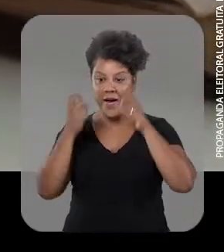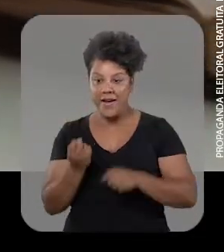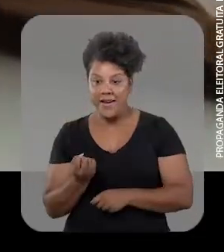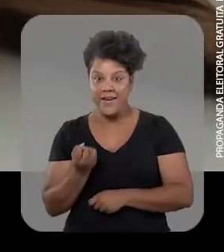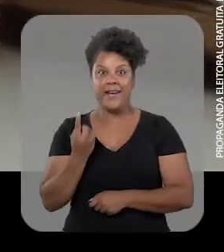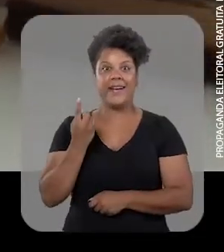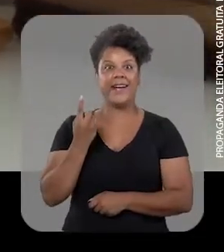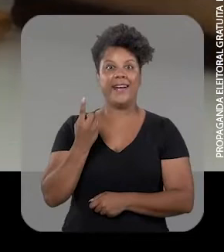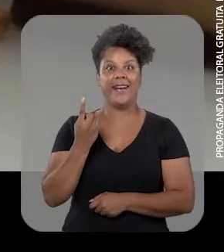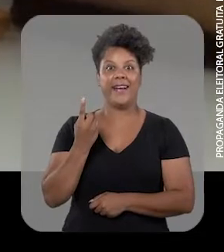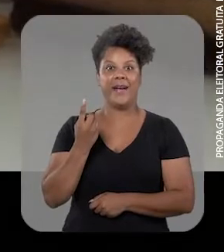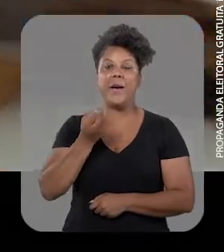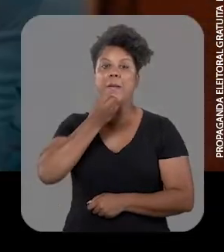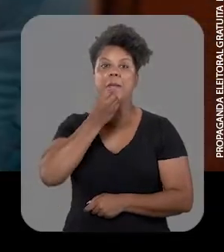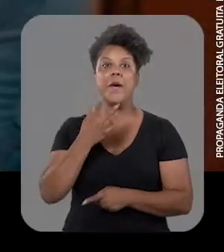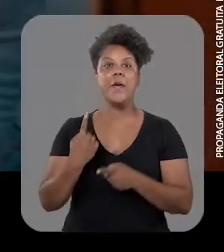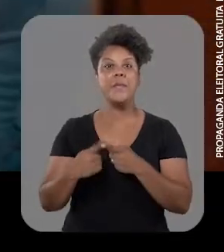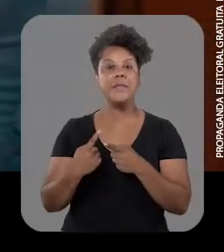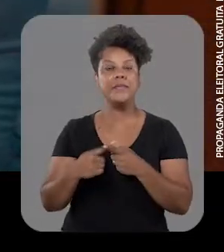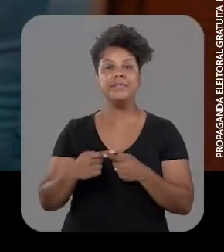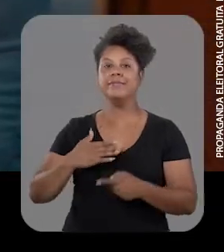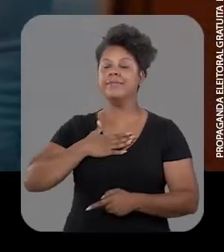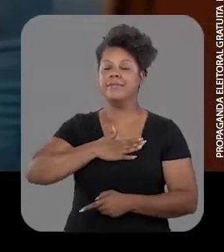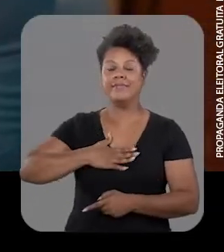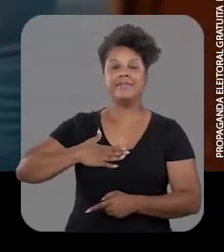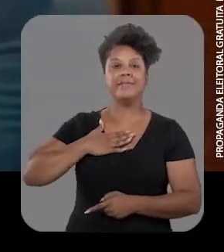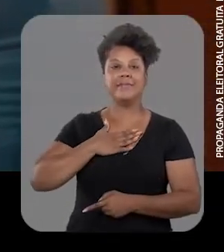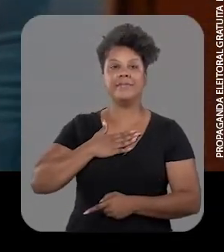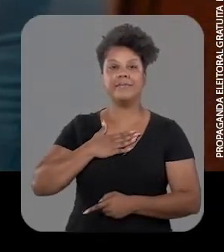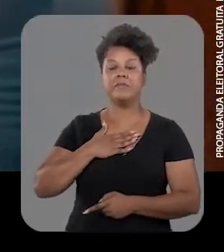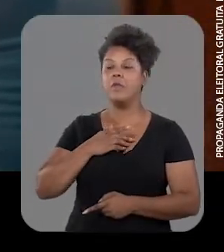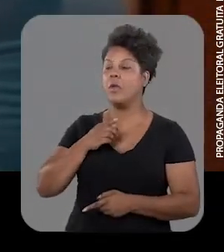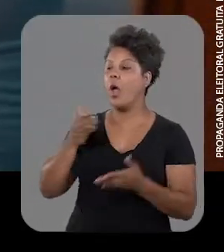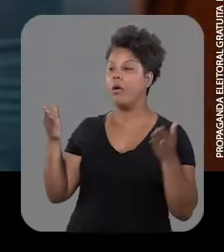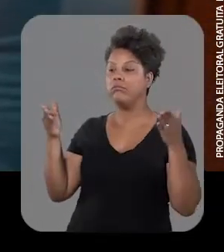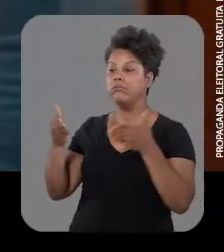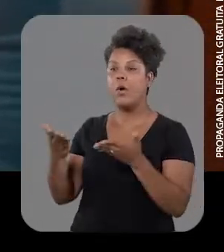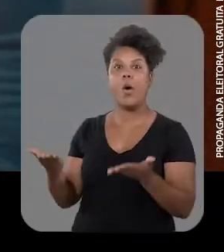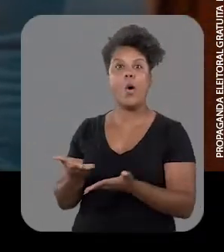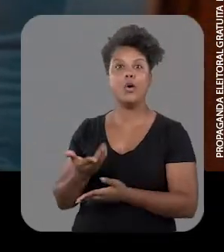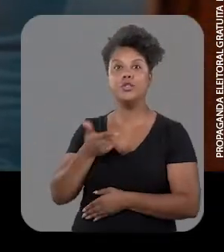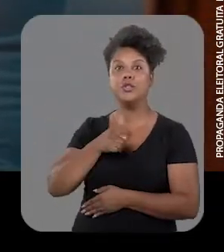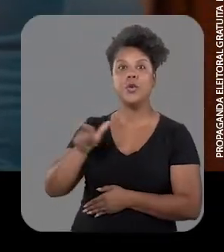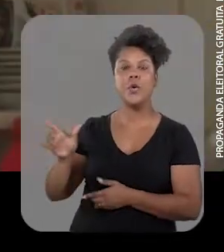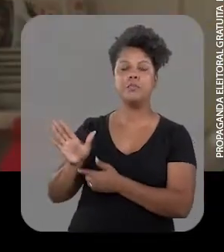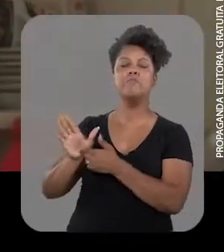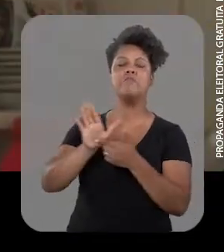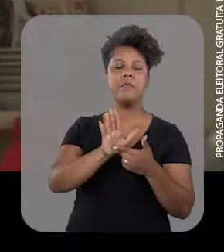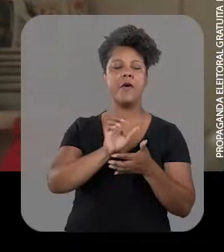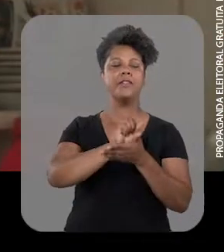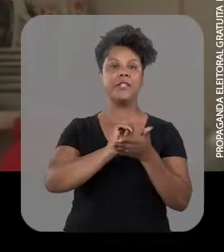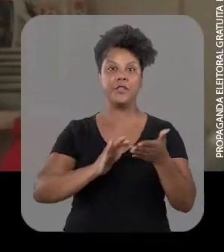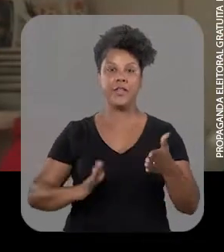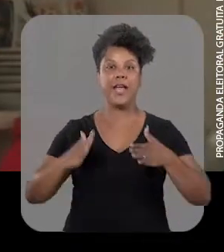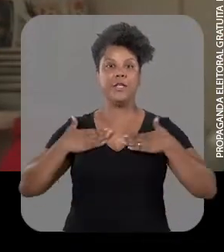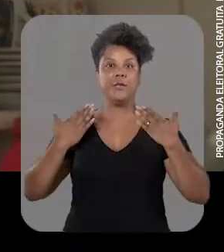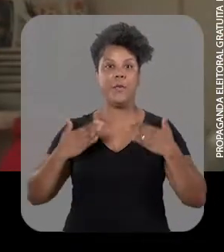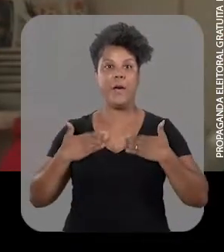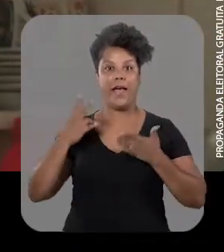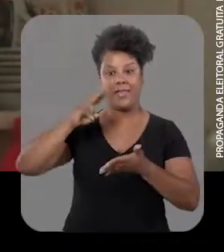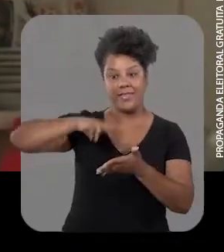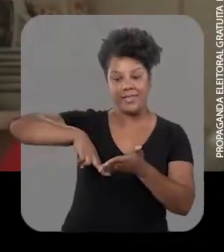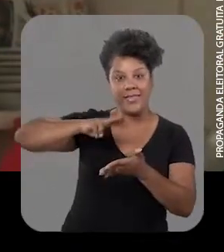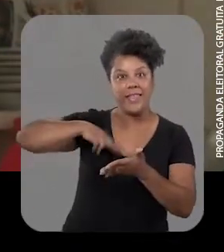quando o óculos chegou para mim, foi muito bom, foi muito gratificante. O Tyrone hoje ele é outro, chega mostrando tarefa,